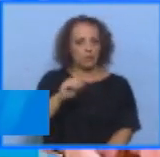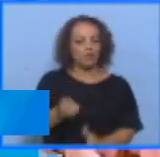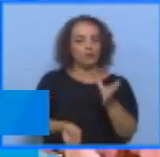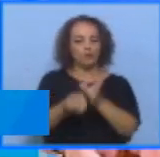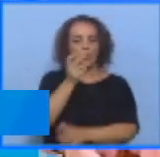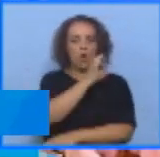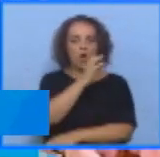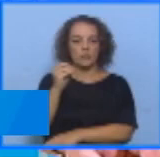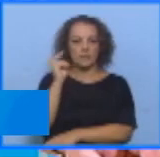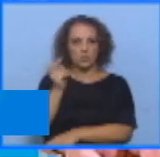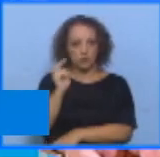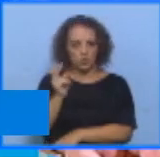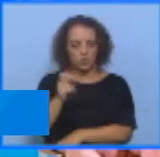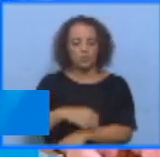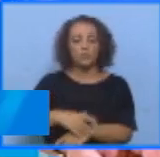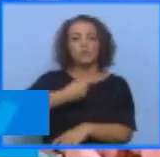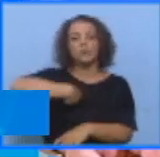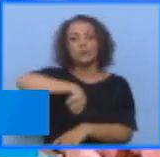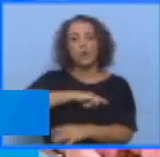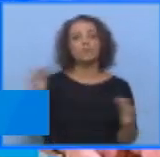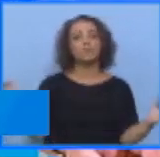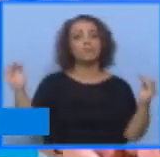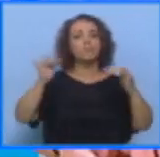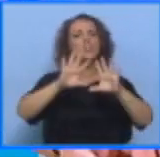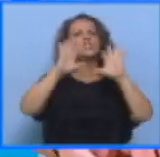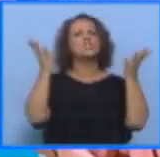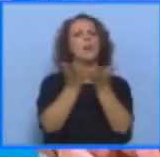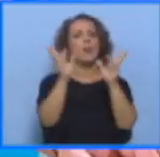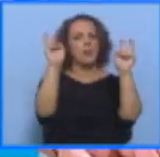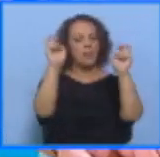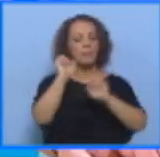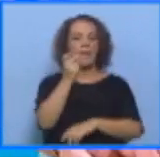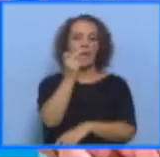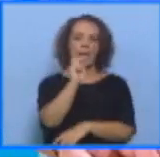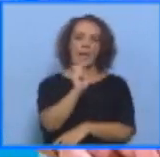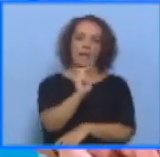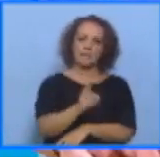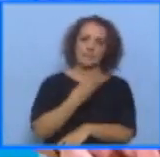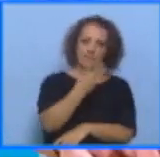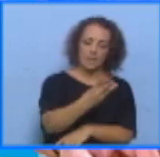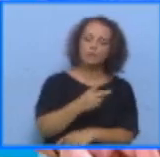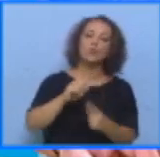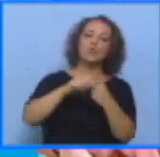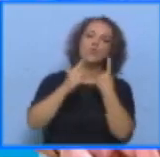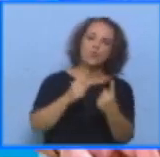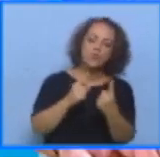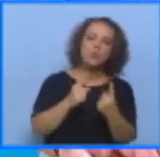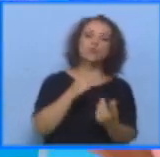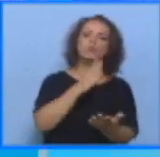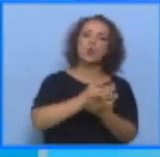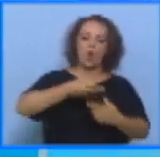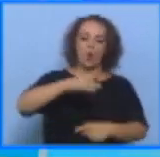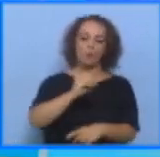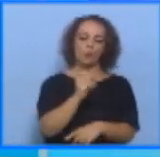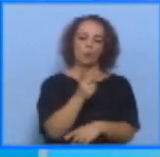os nossos capítulos gerais são de 3 em 3 anos. Um é só para provinciais, outro é para definidores,